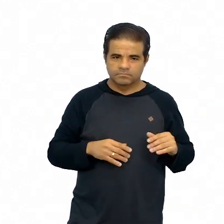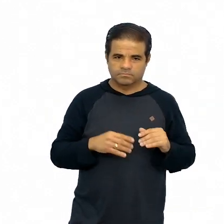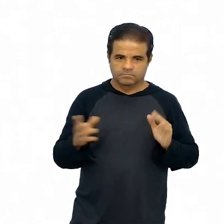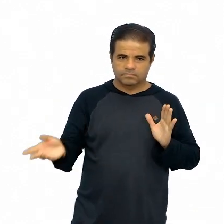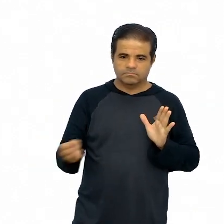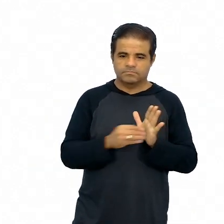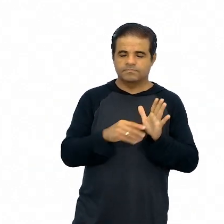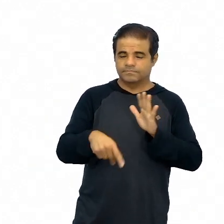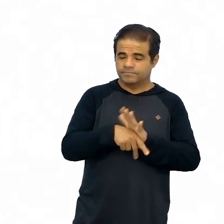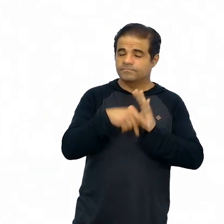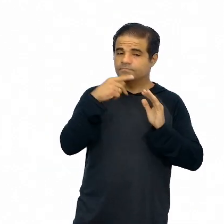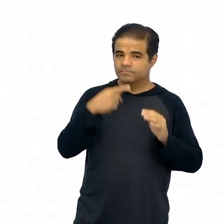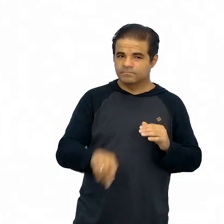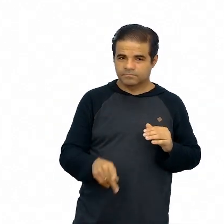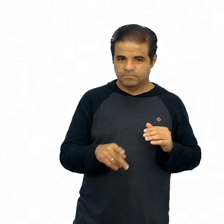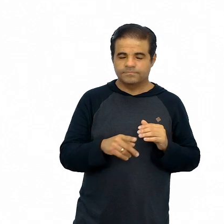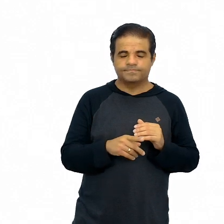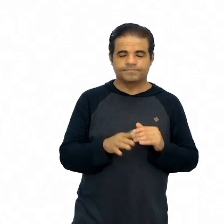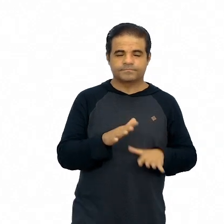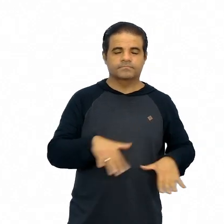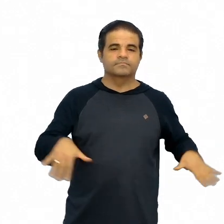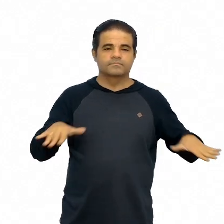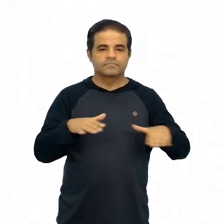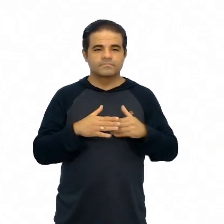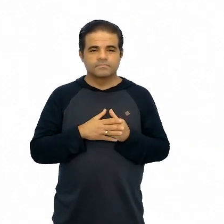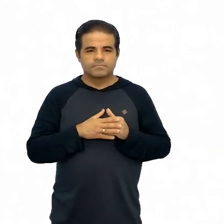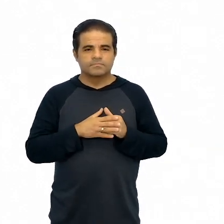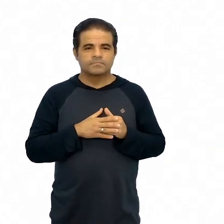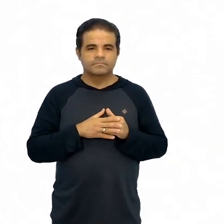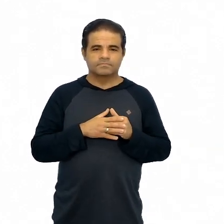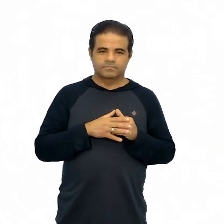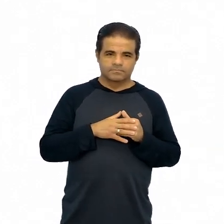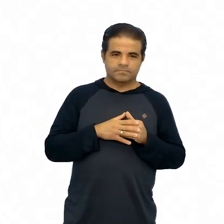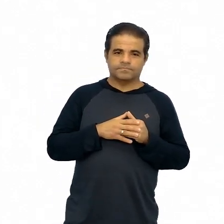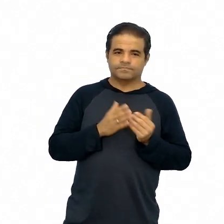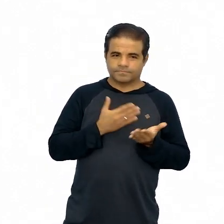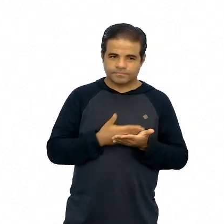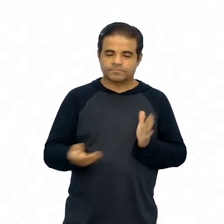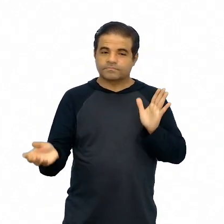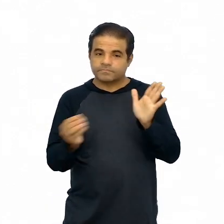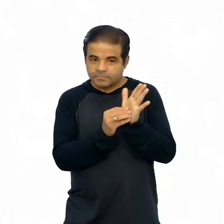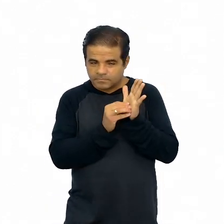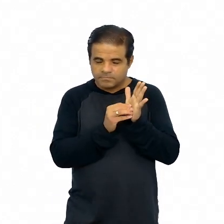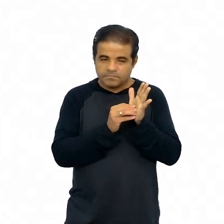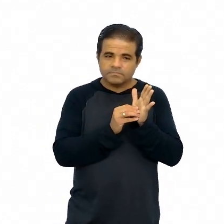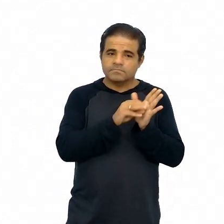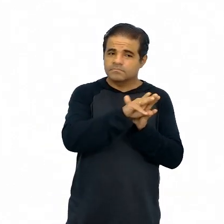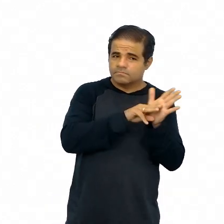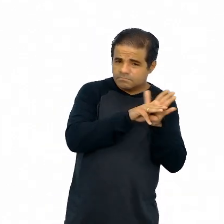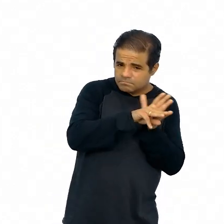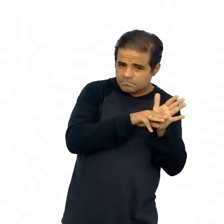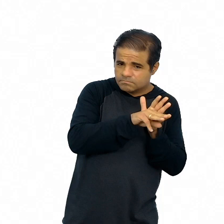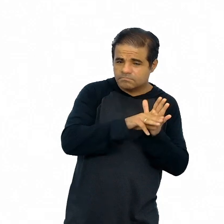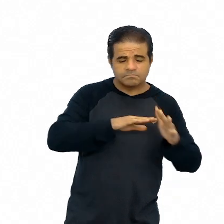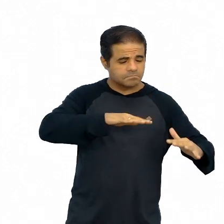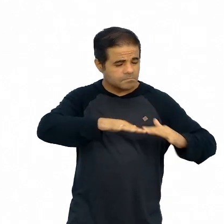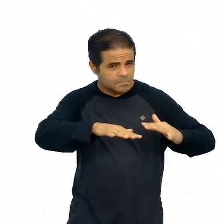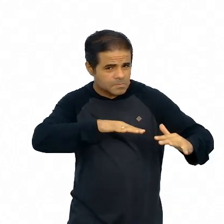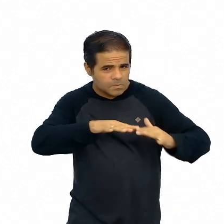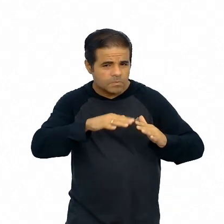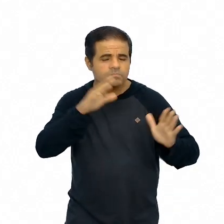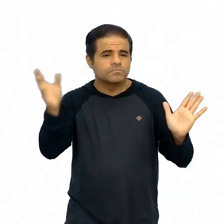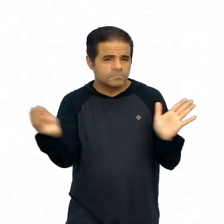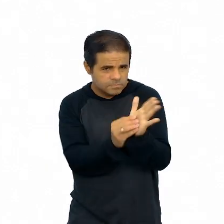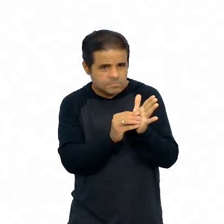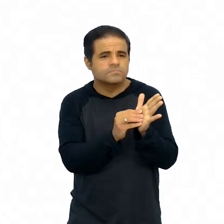aula propriamente dita, ele fala da questão do plano cartesiano, se está tranquilo,